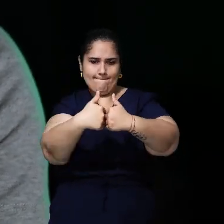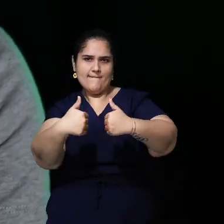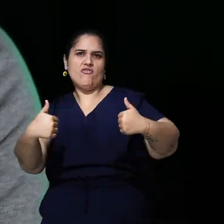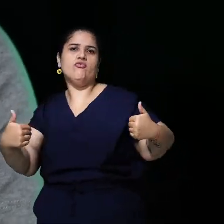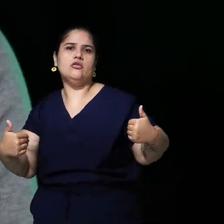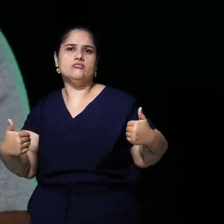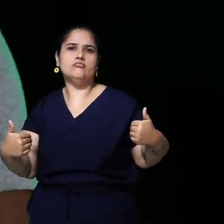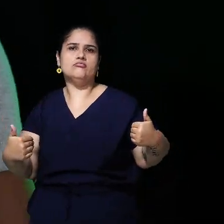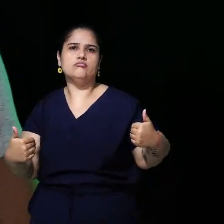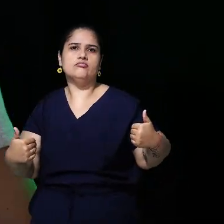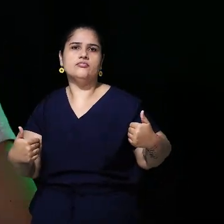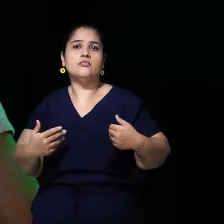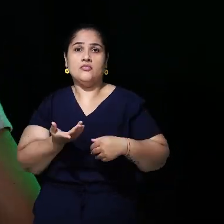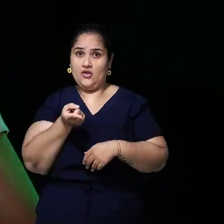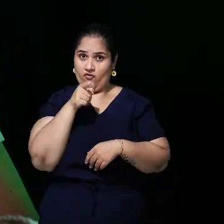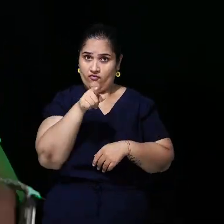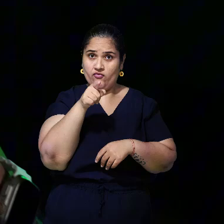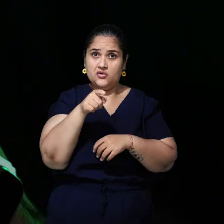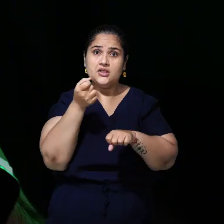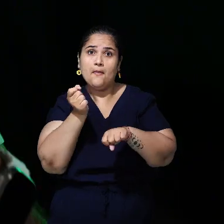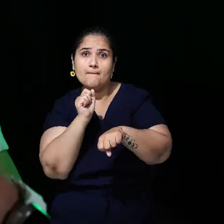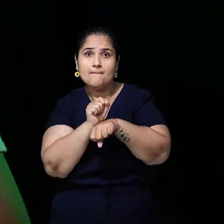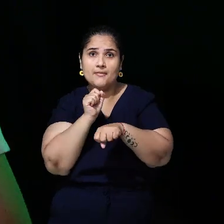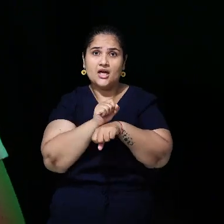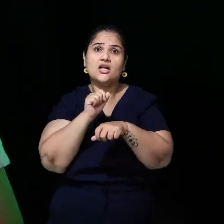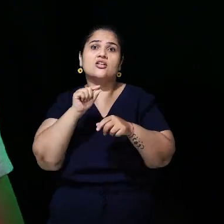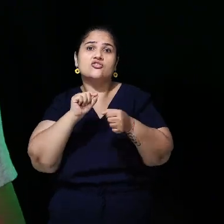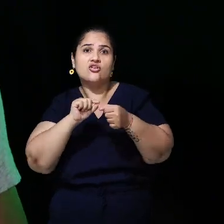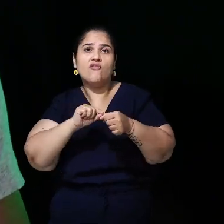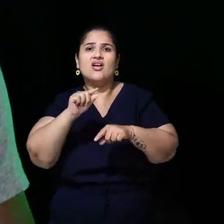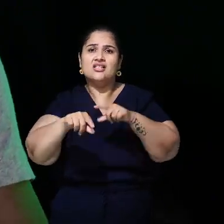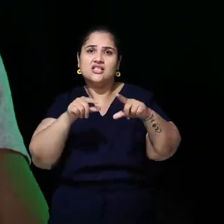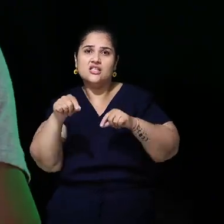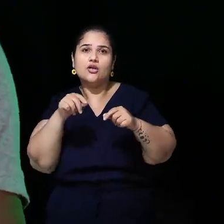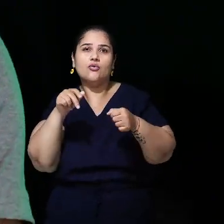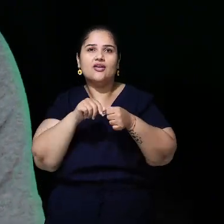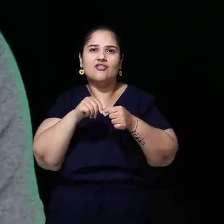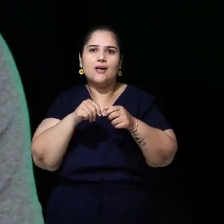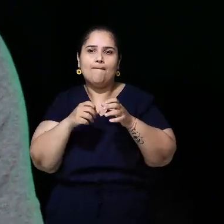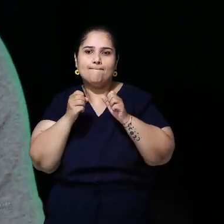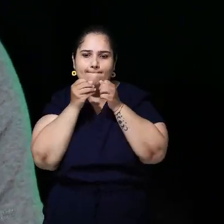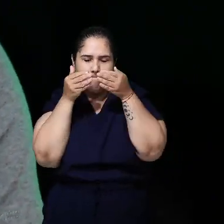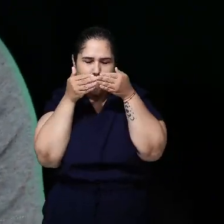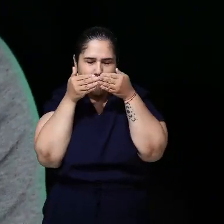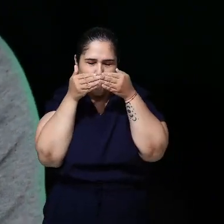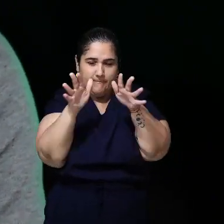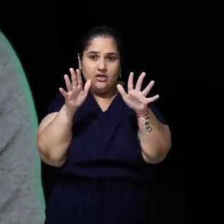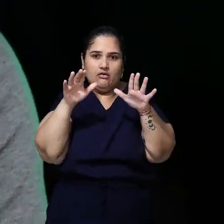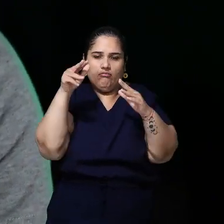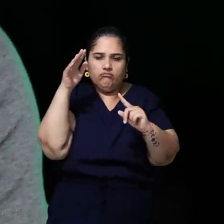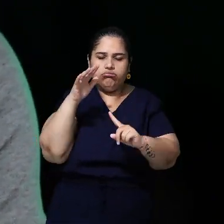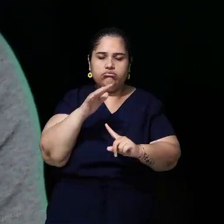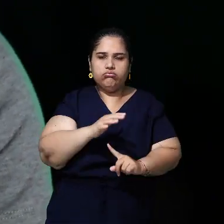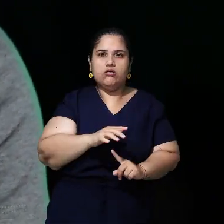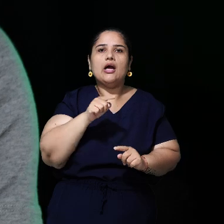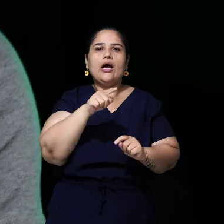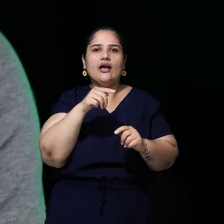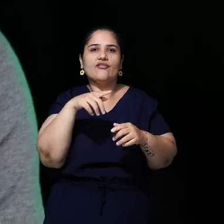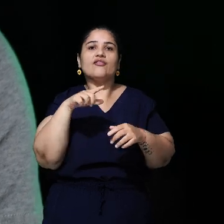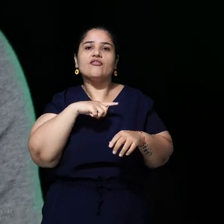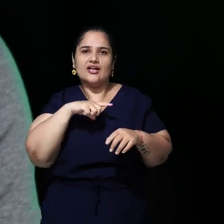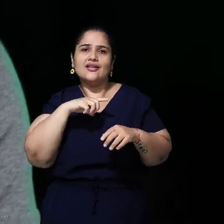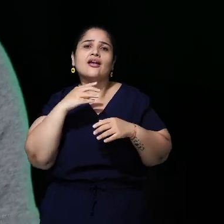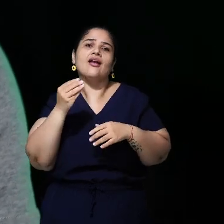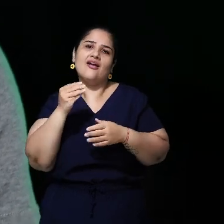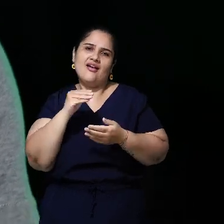quando você parar de fazer aquilo que te dá gatilho na depressão, vai vir a abstinência, sabe? Tem aquela abstinência do ambiente, das